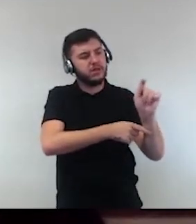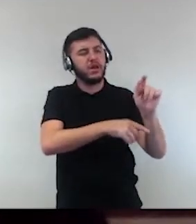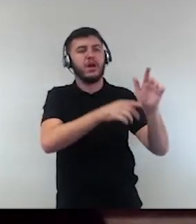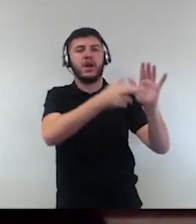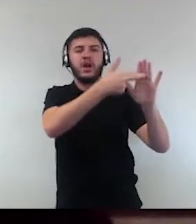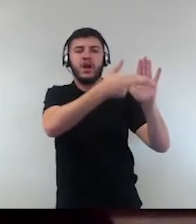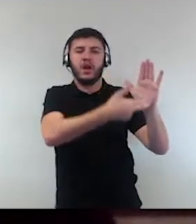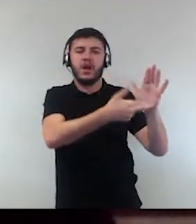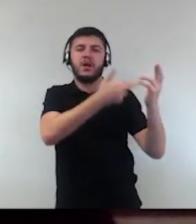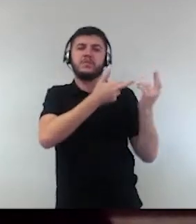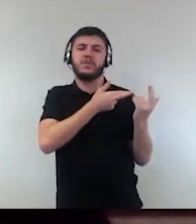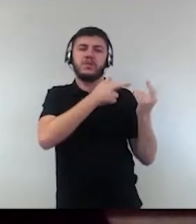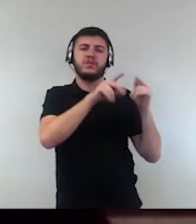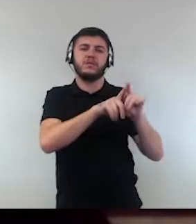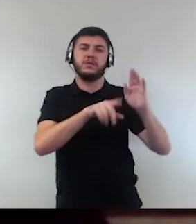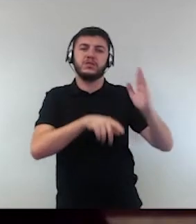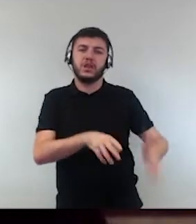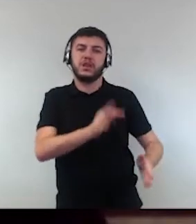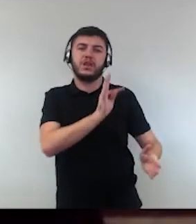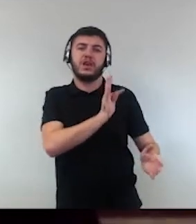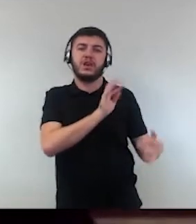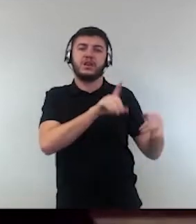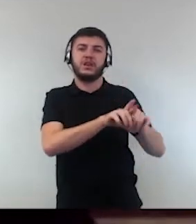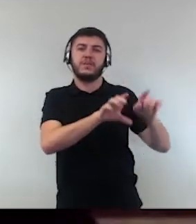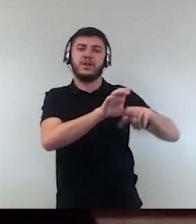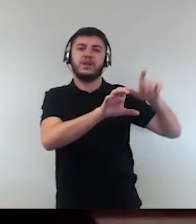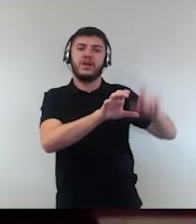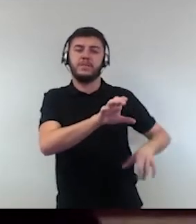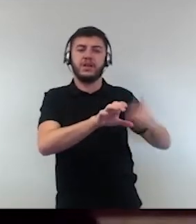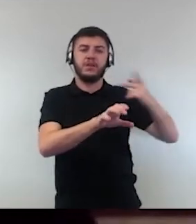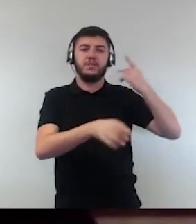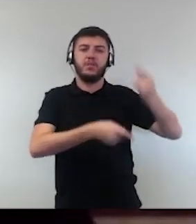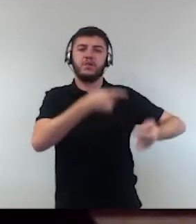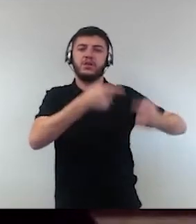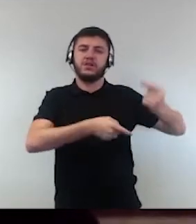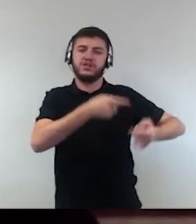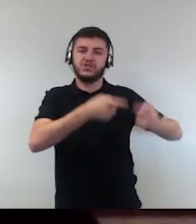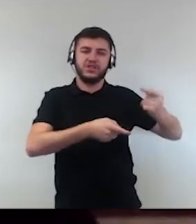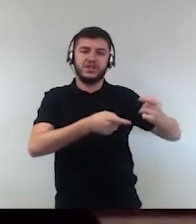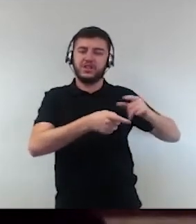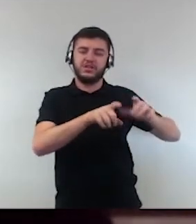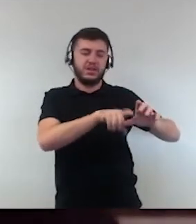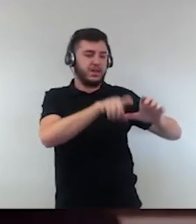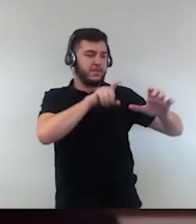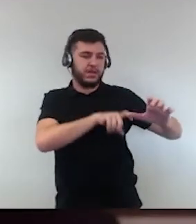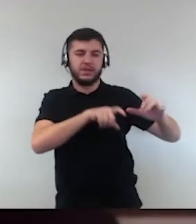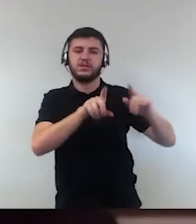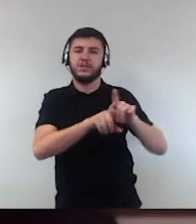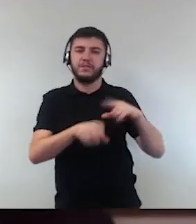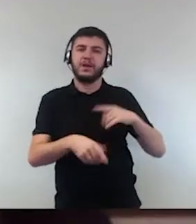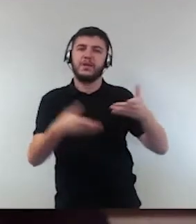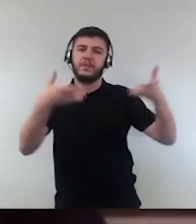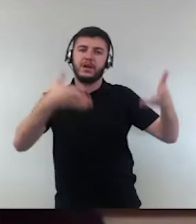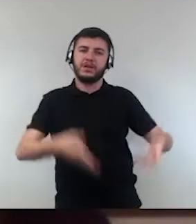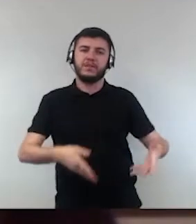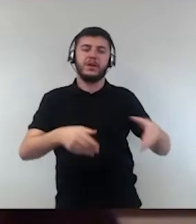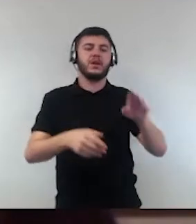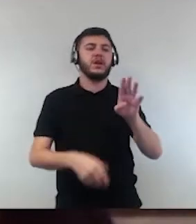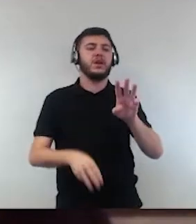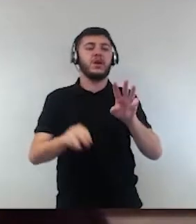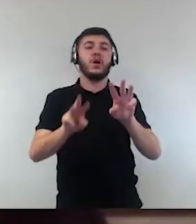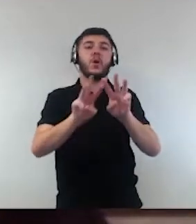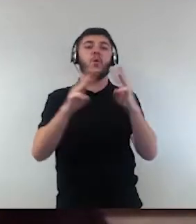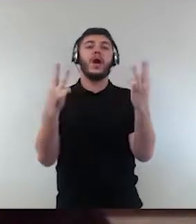técnica e independente politicamente. Tive a oportunidade de fazer alguns eventos, alguns webinários, com o próprio Efraim, com